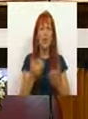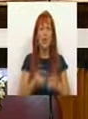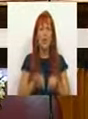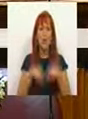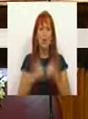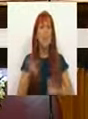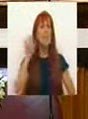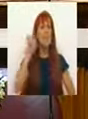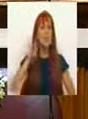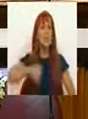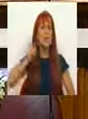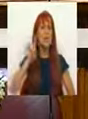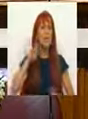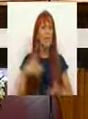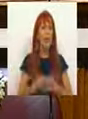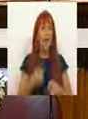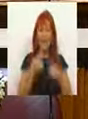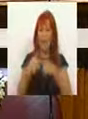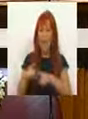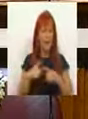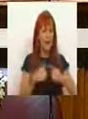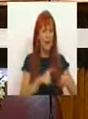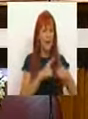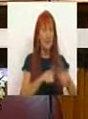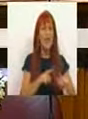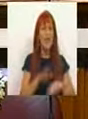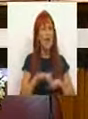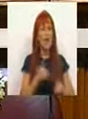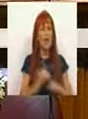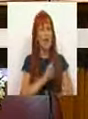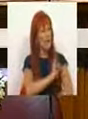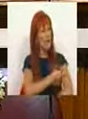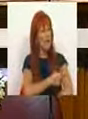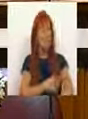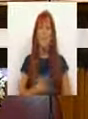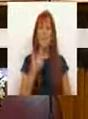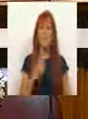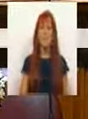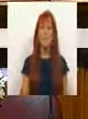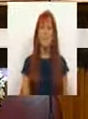sociedade que, sobretudo, valorize a diversidade e faça dela uma força, disse.